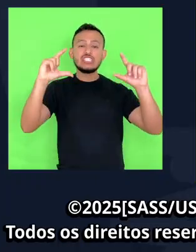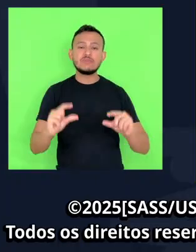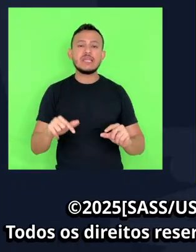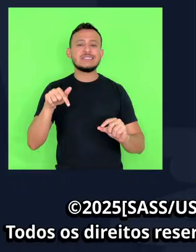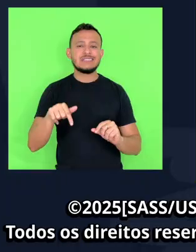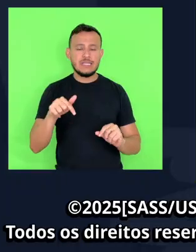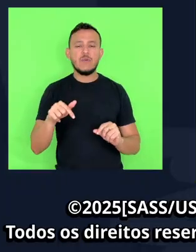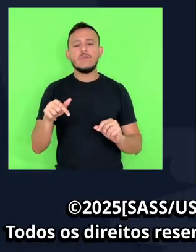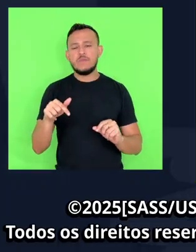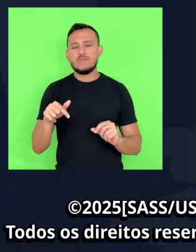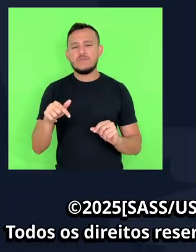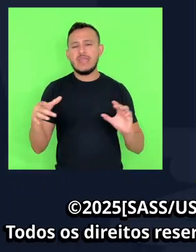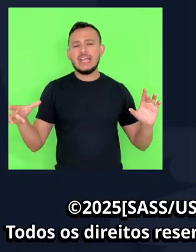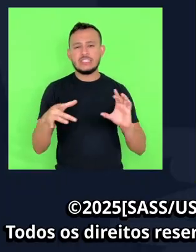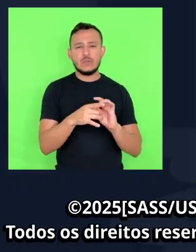mitigação dessa